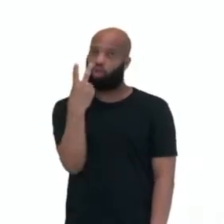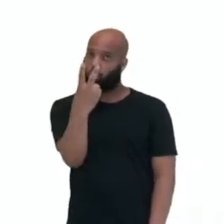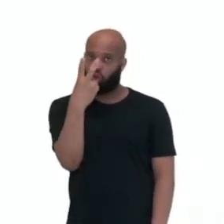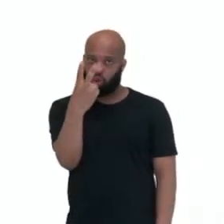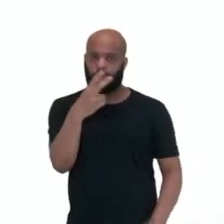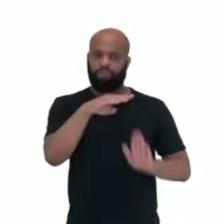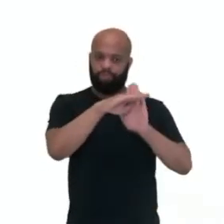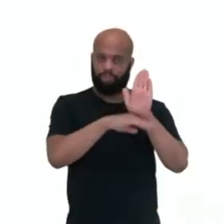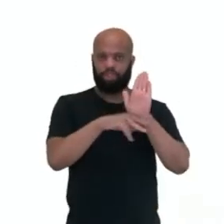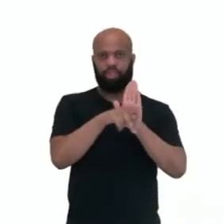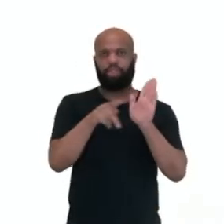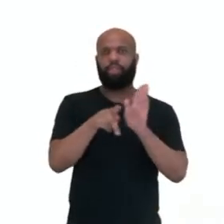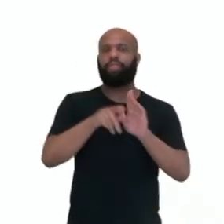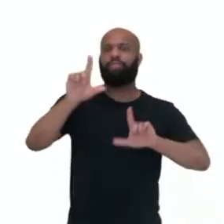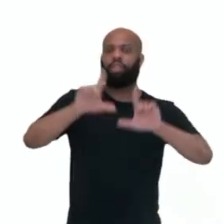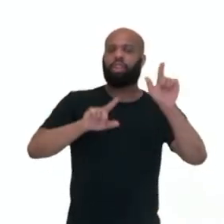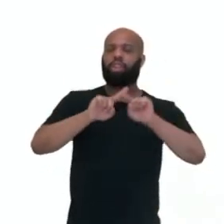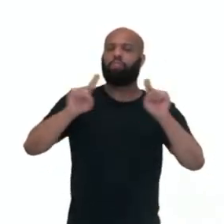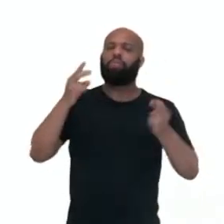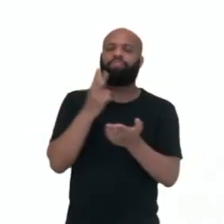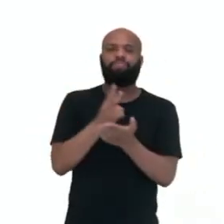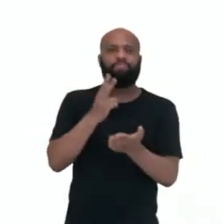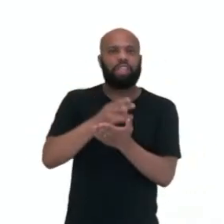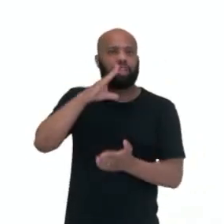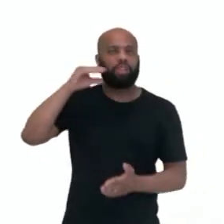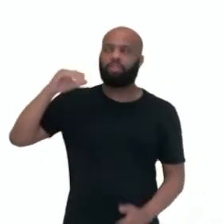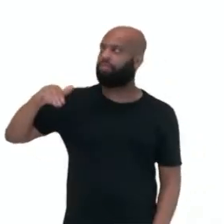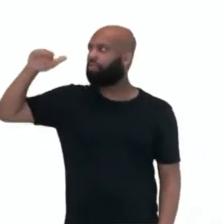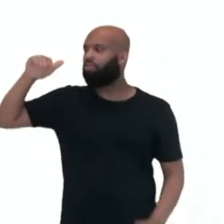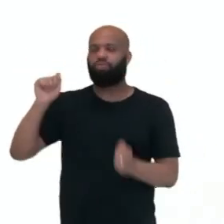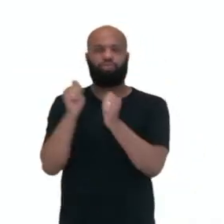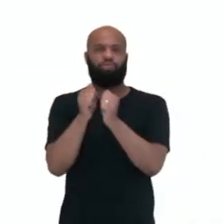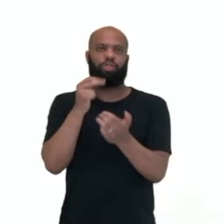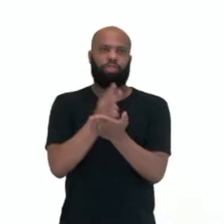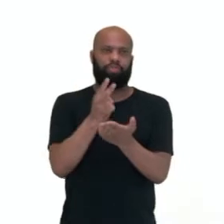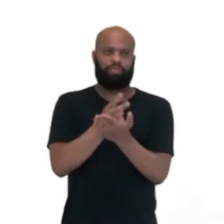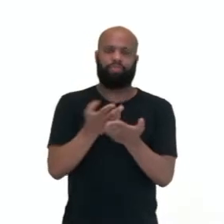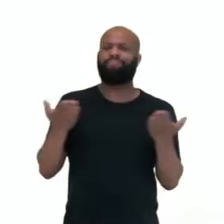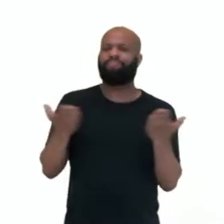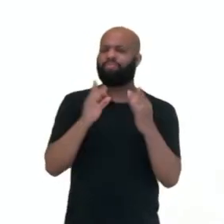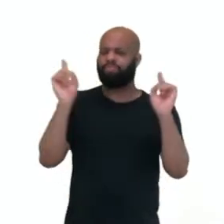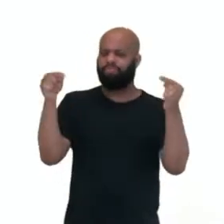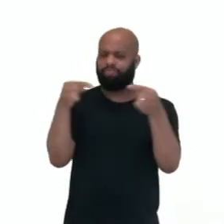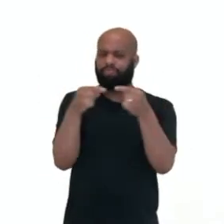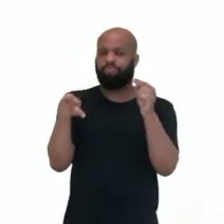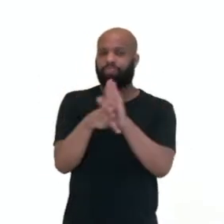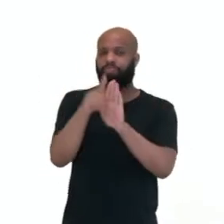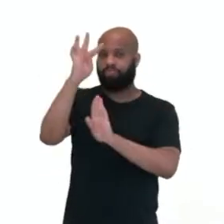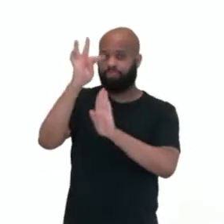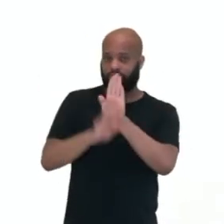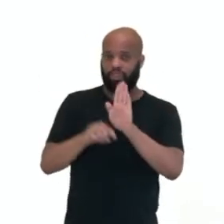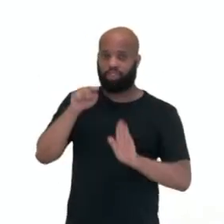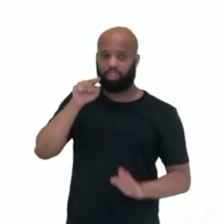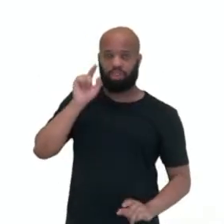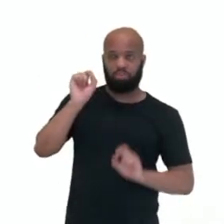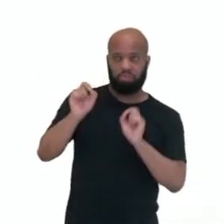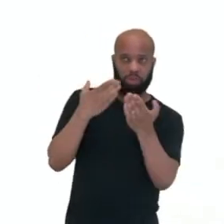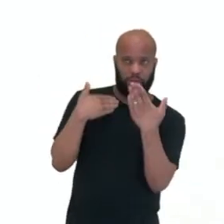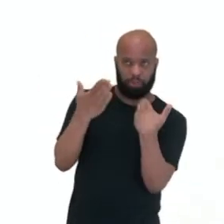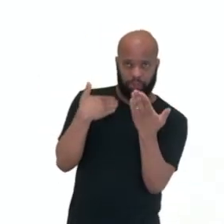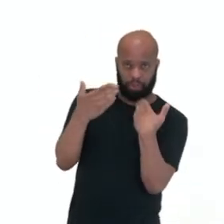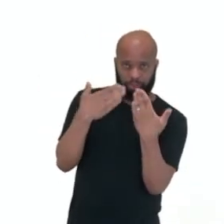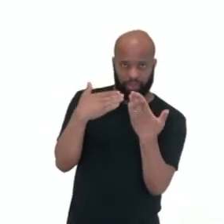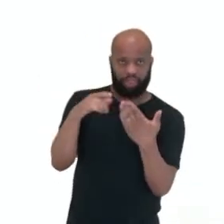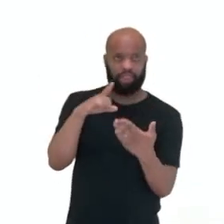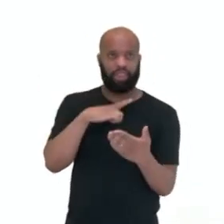programas e com um adulto do lado. E vem a questão agora. De acordo com o apresentado no trecho acima, trata-se de um bate-papo,